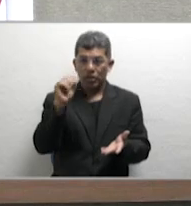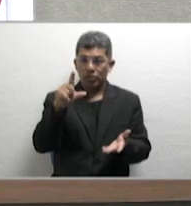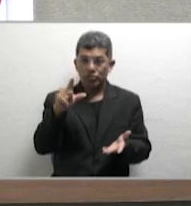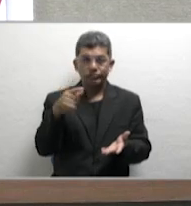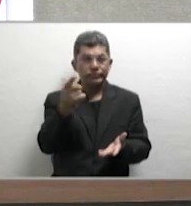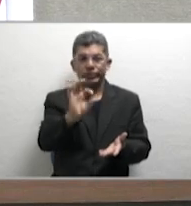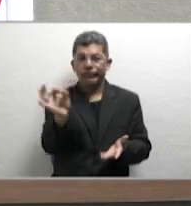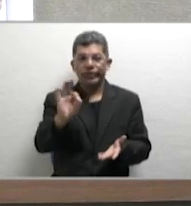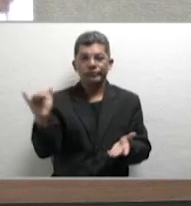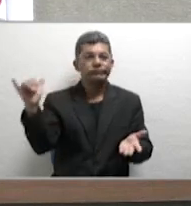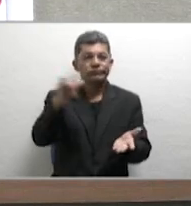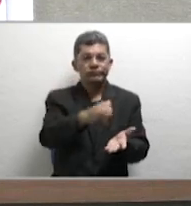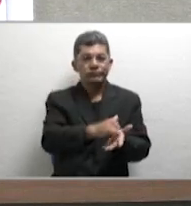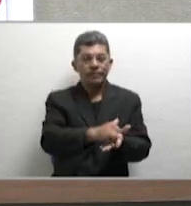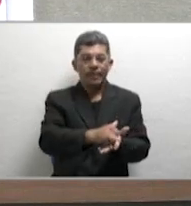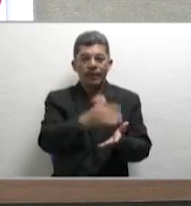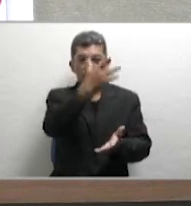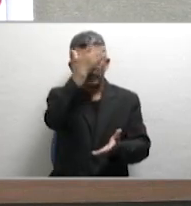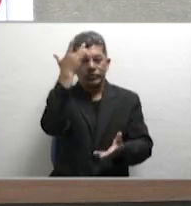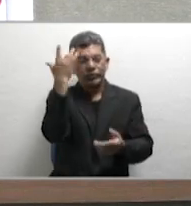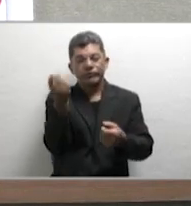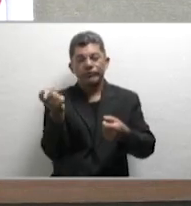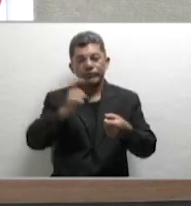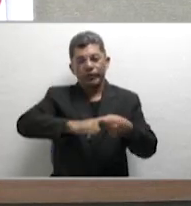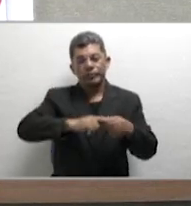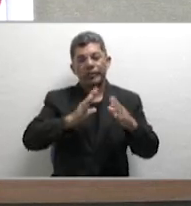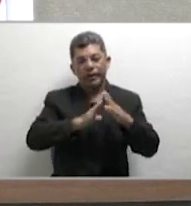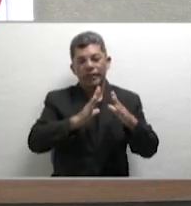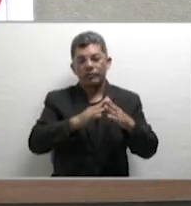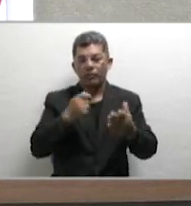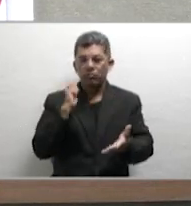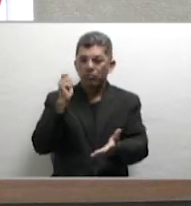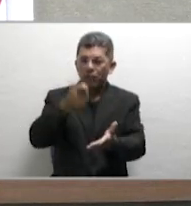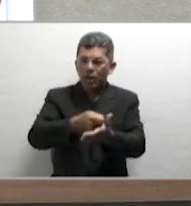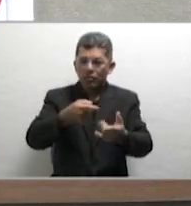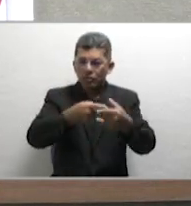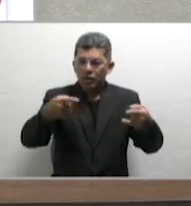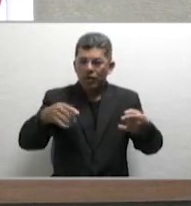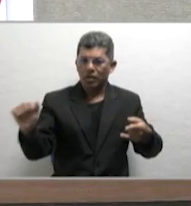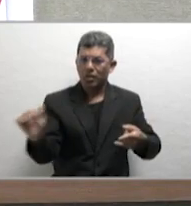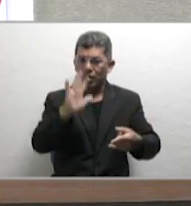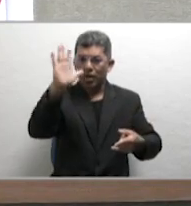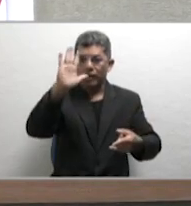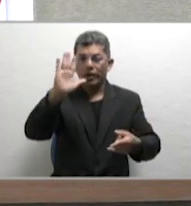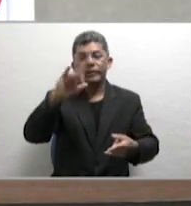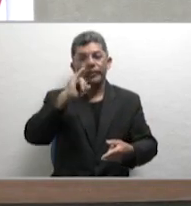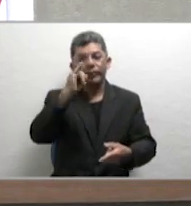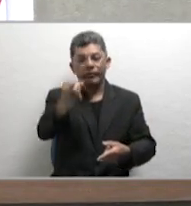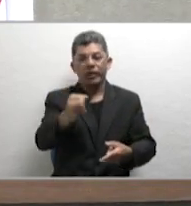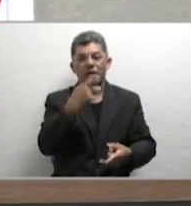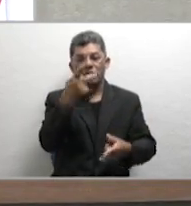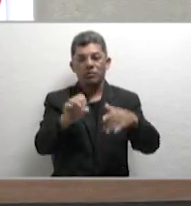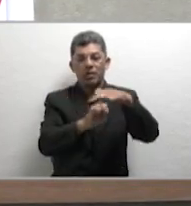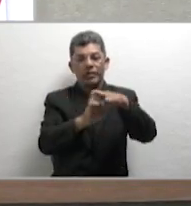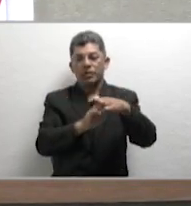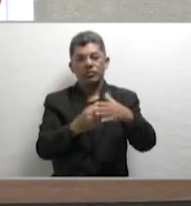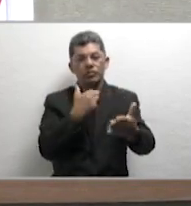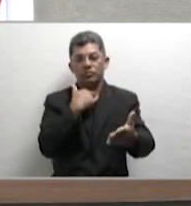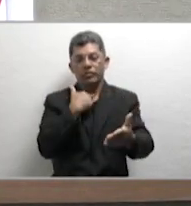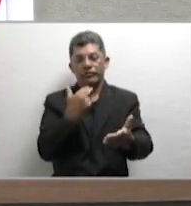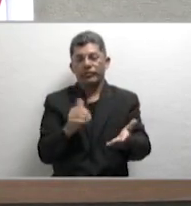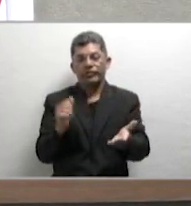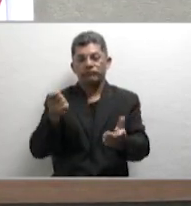vai aparecer. E os passageiros voltam do aeroporto, mesmo pagando uma passagem com um valor elevado. O que é que eu estou